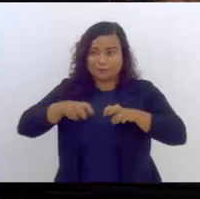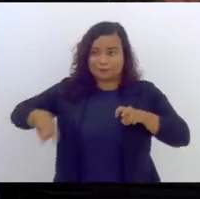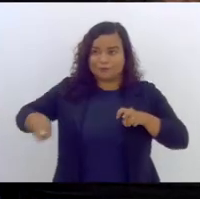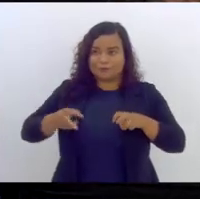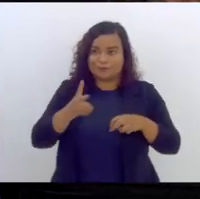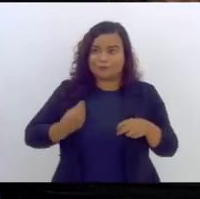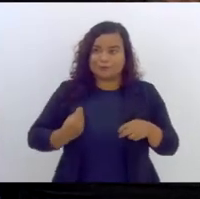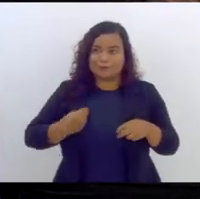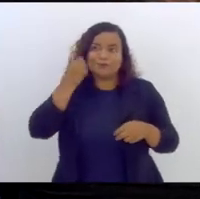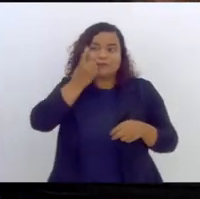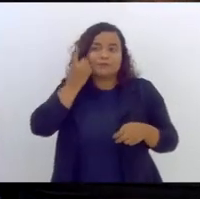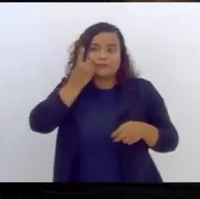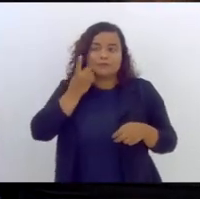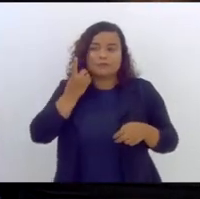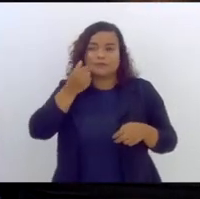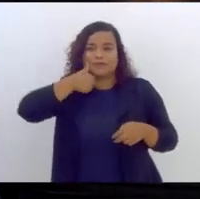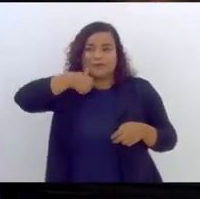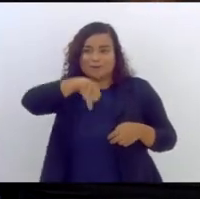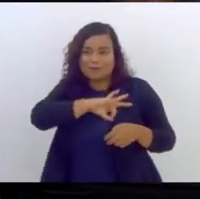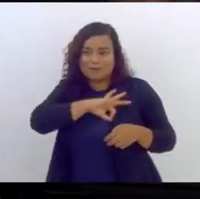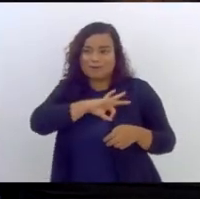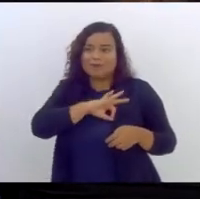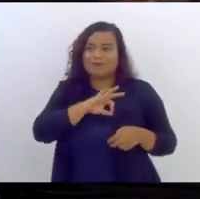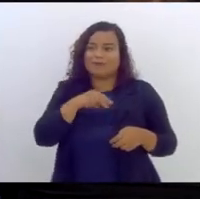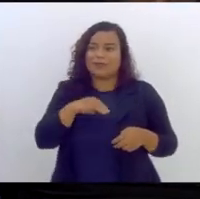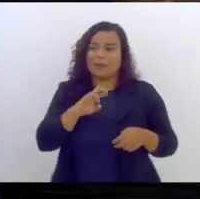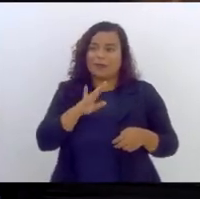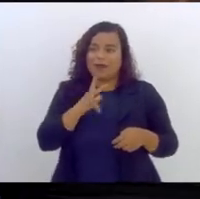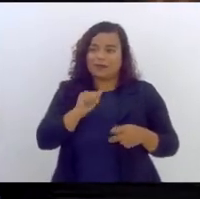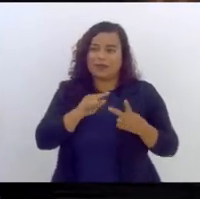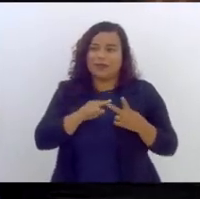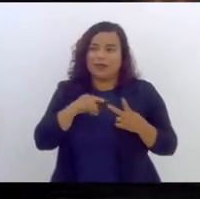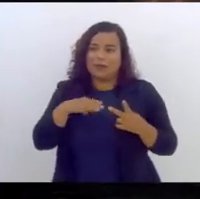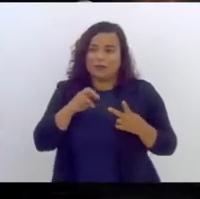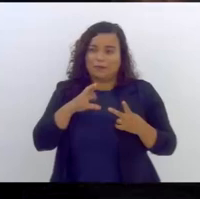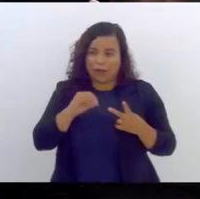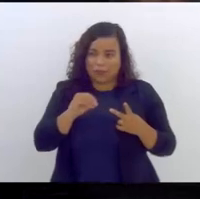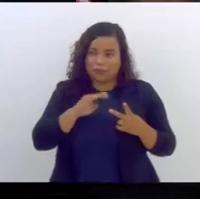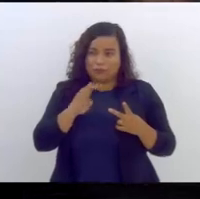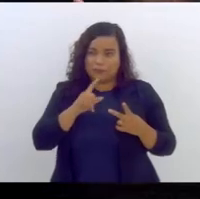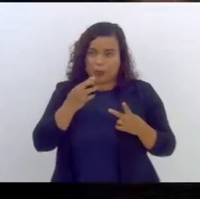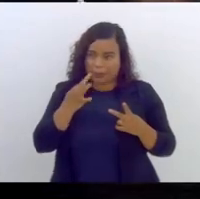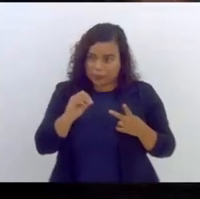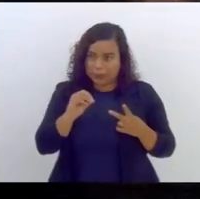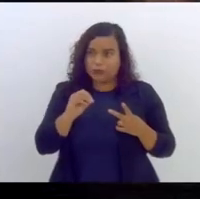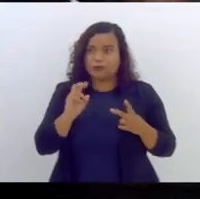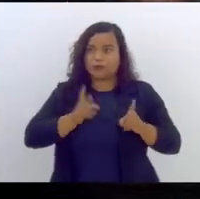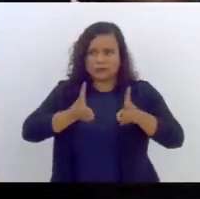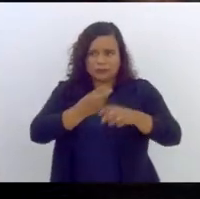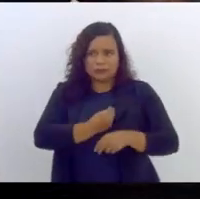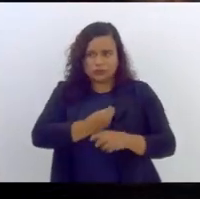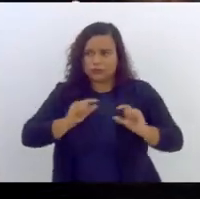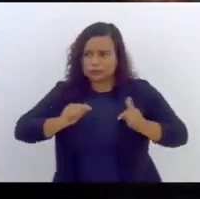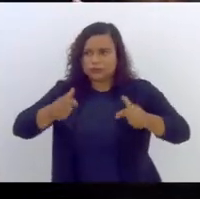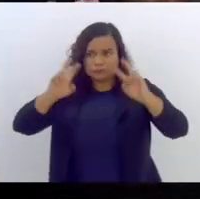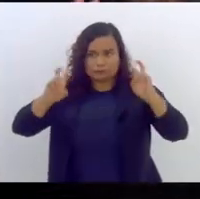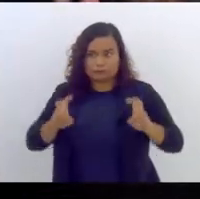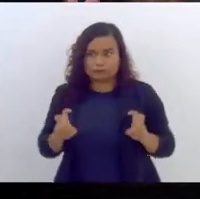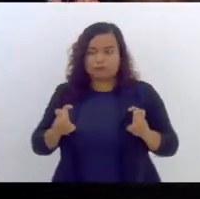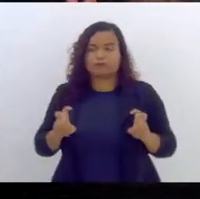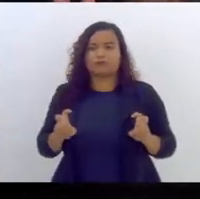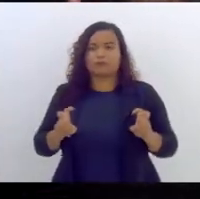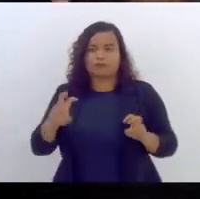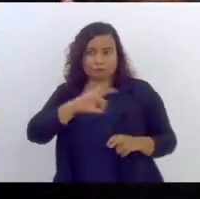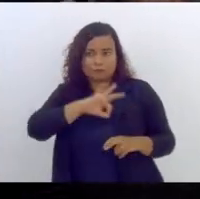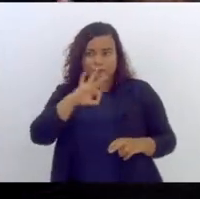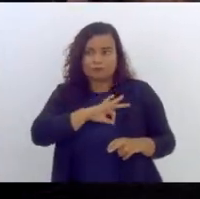presente deputada delegada Marta Rocha Deputado Márcio Gualberto sempre muito ativo Nas questões relacionadas